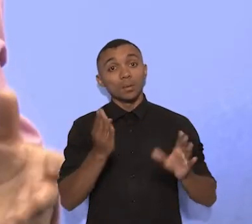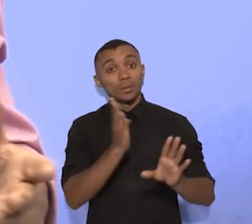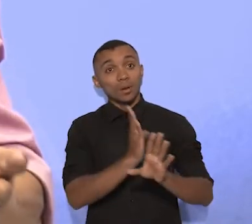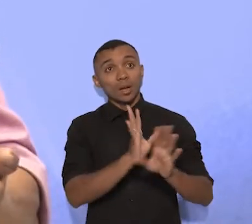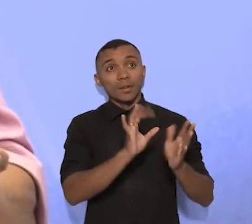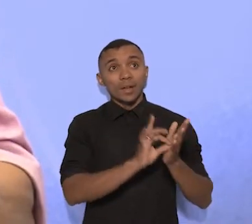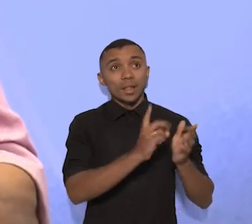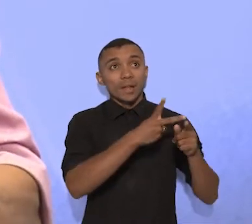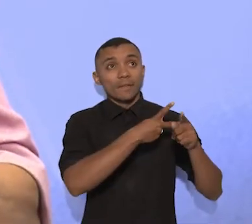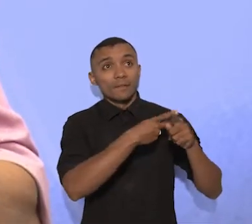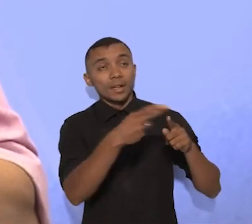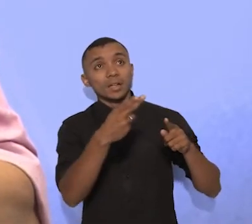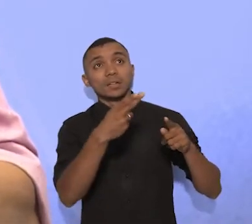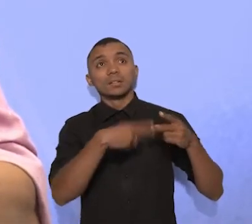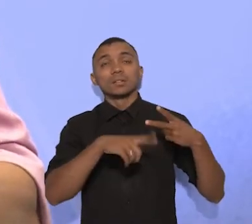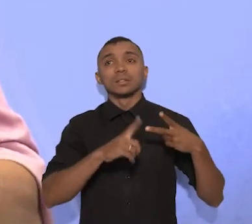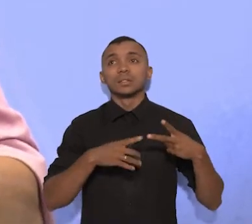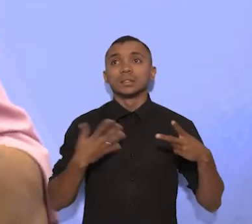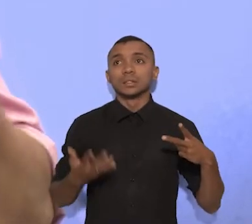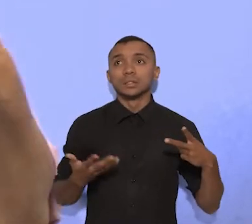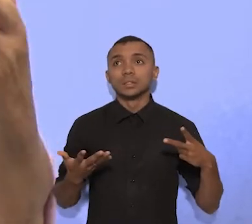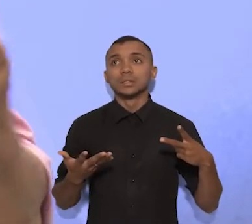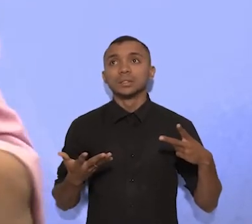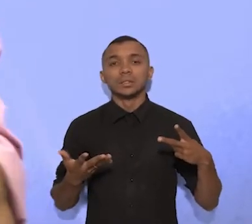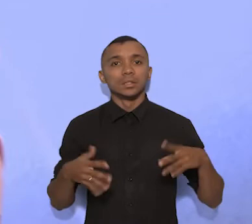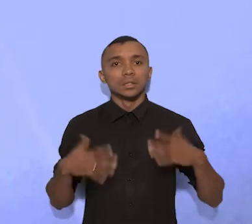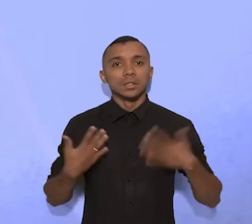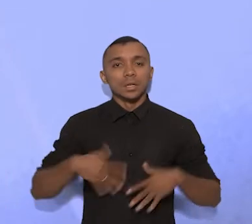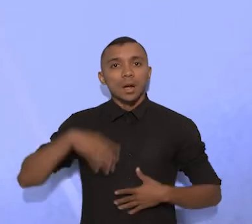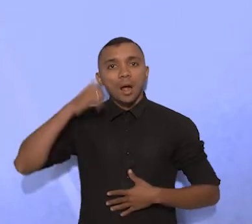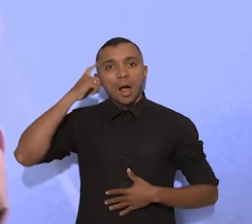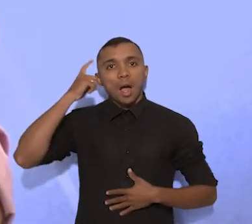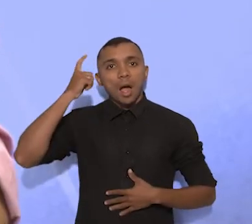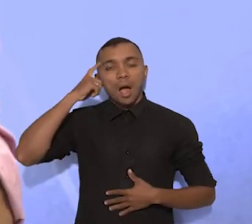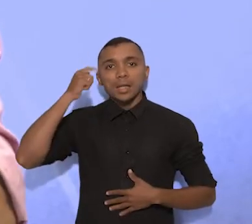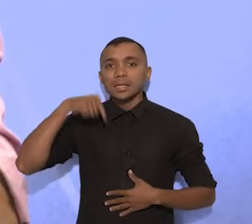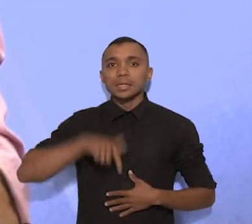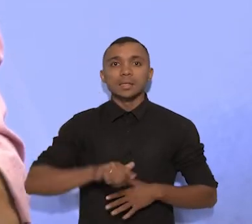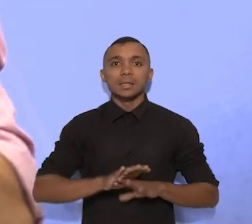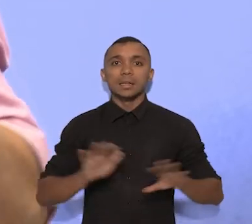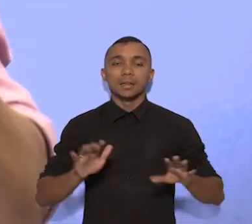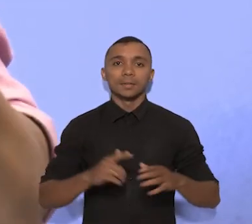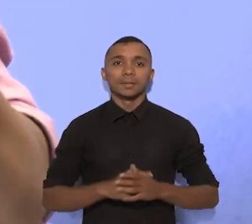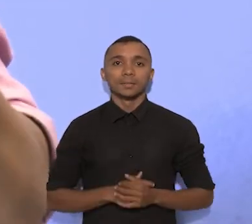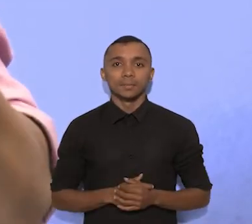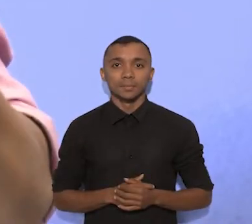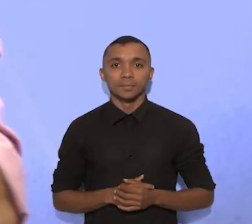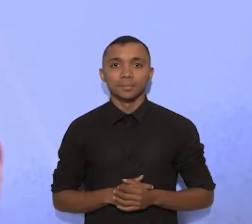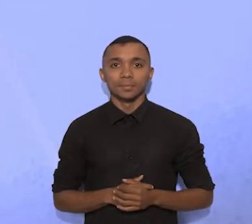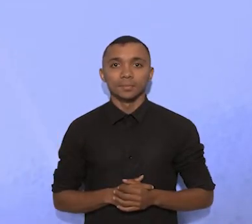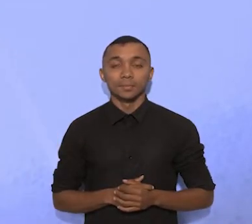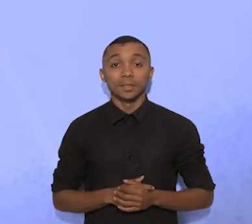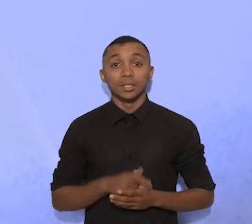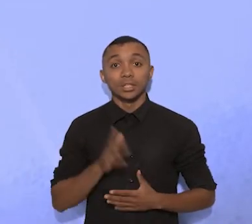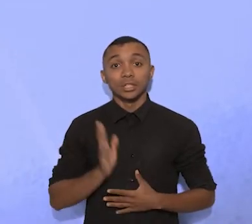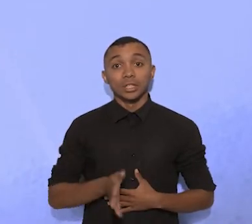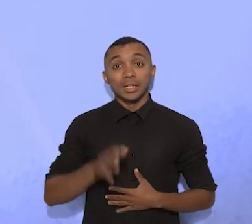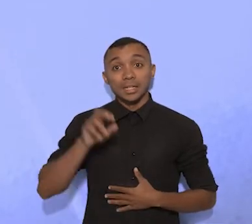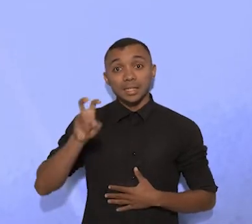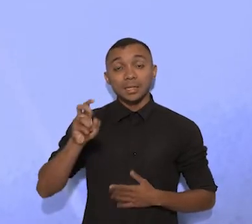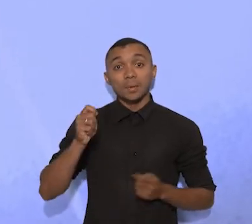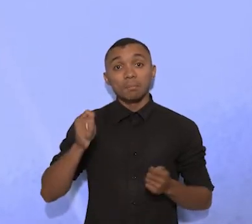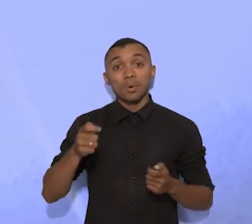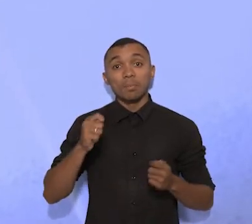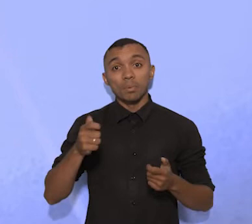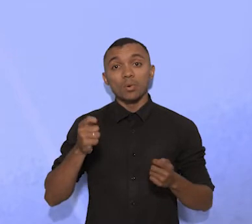ganha uma vitória, é uma coisa enorme, mas só fez tirar da lanterna. Ainda está a 5 pontos para sair da